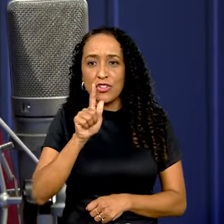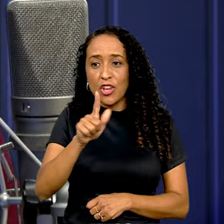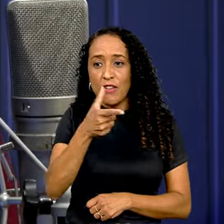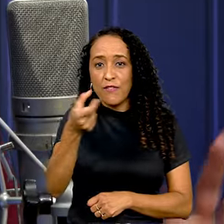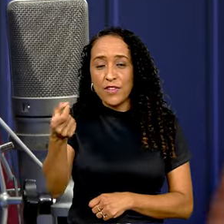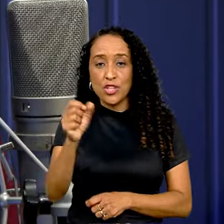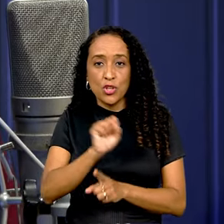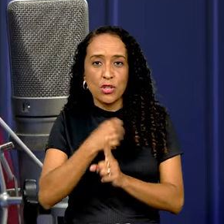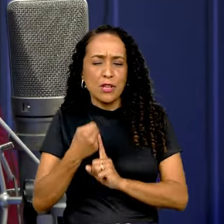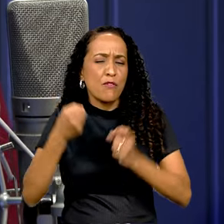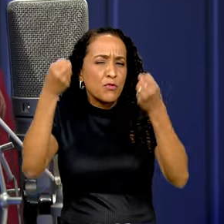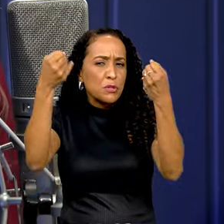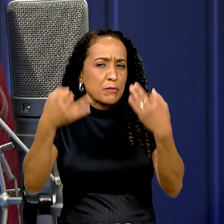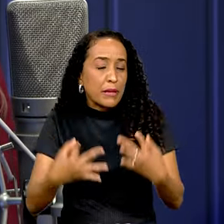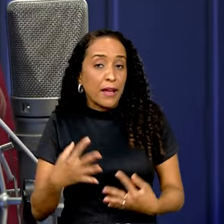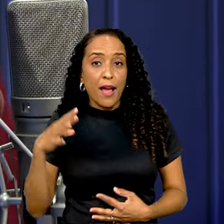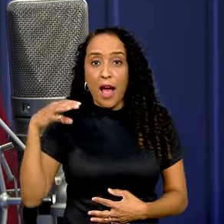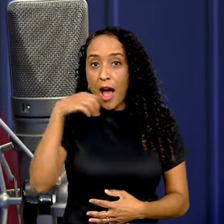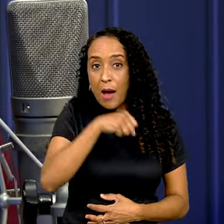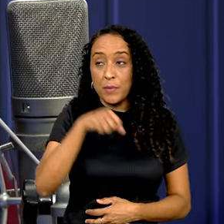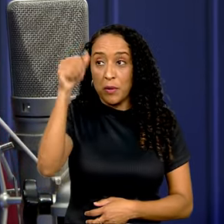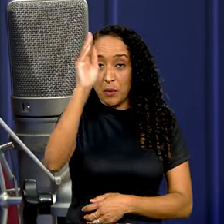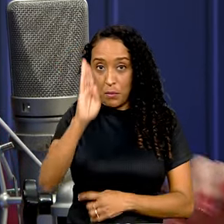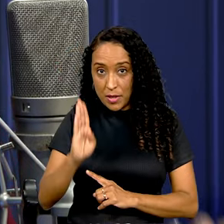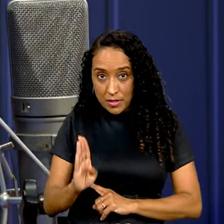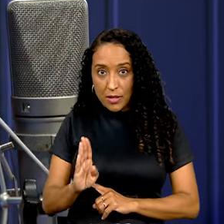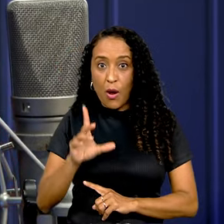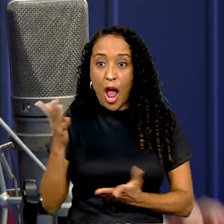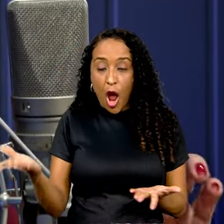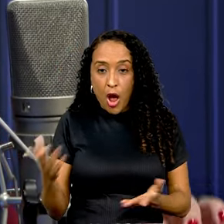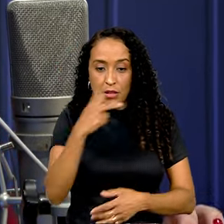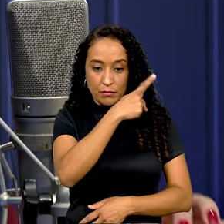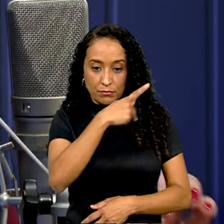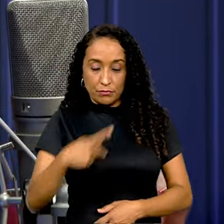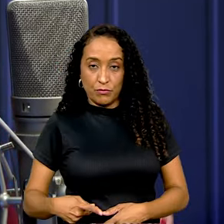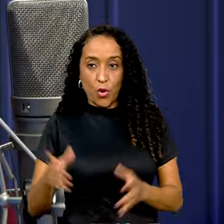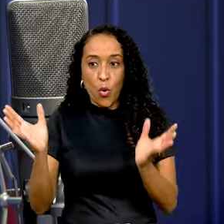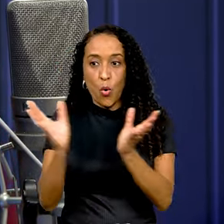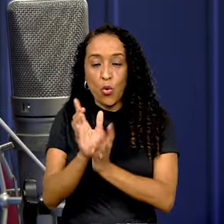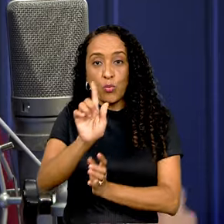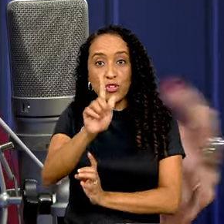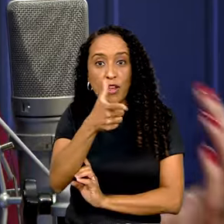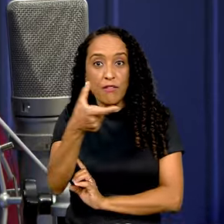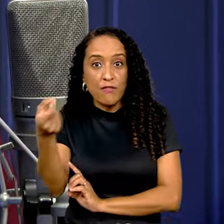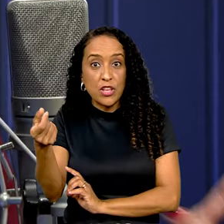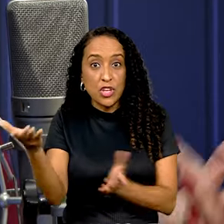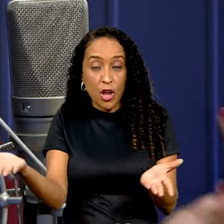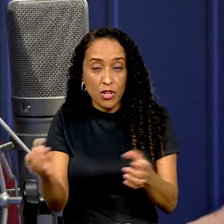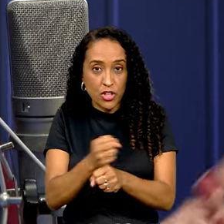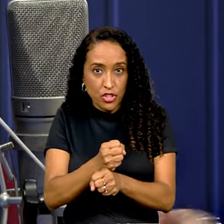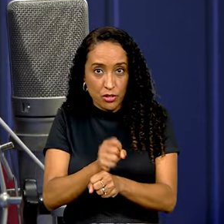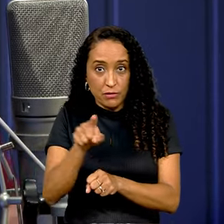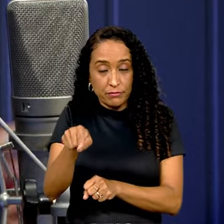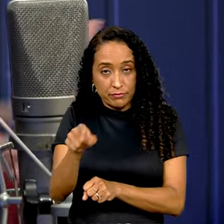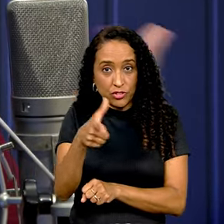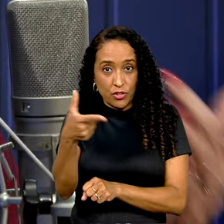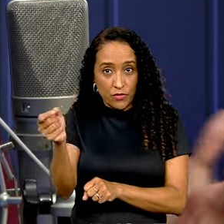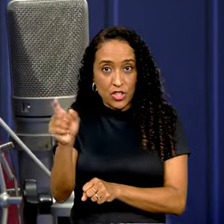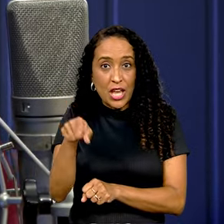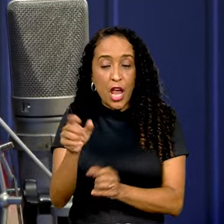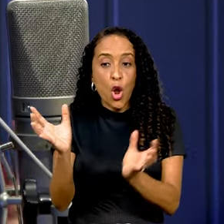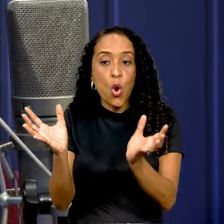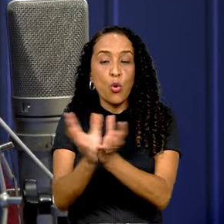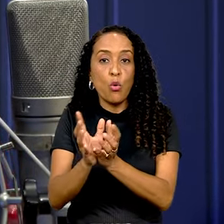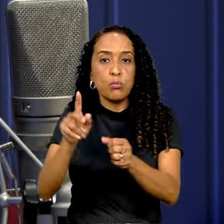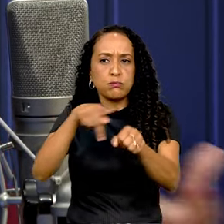o G20 social vou dar uma explicação rápida o Brasil Preside o grupo do G20 este ano G20 é o